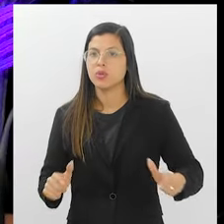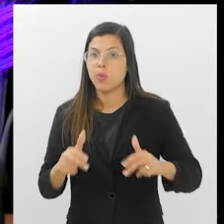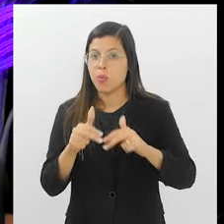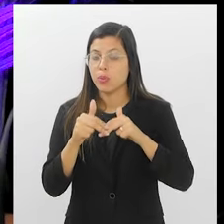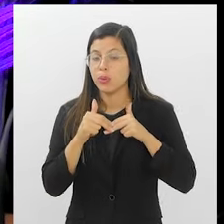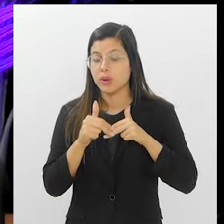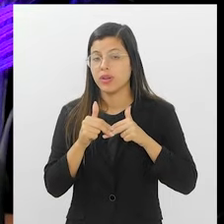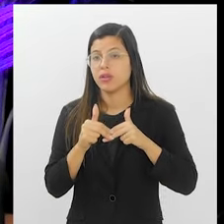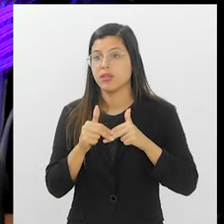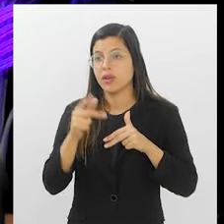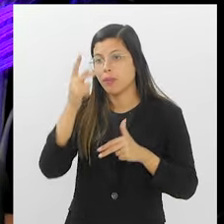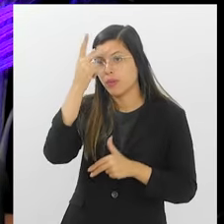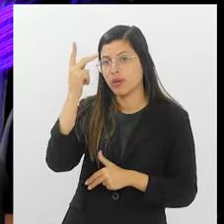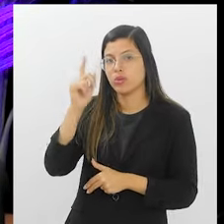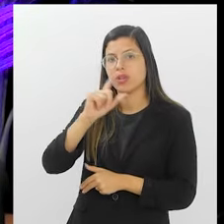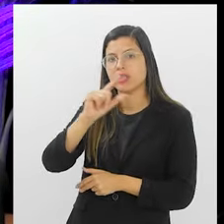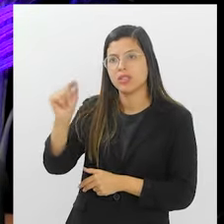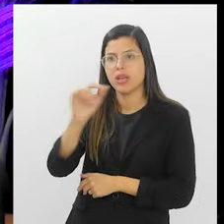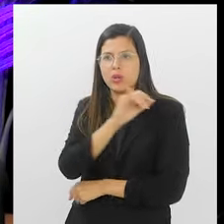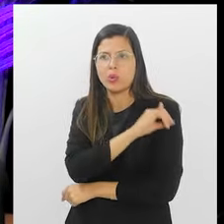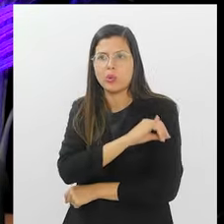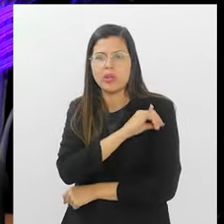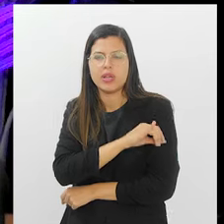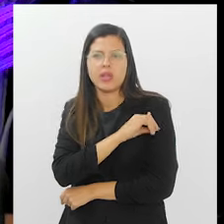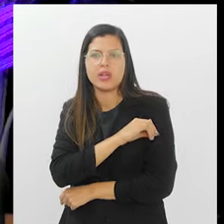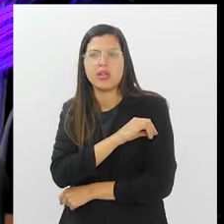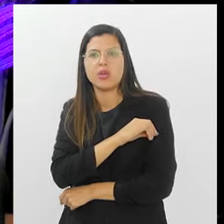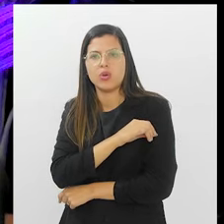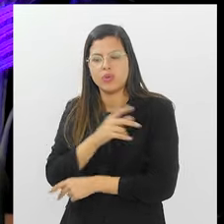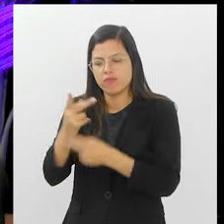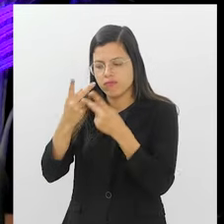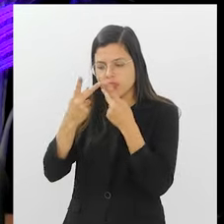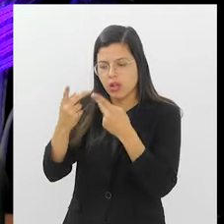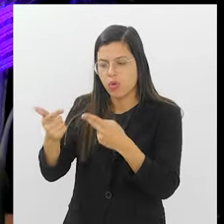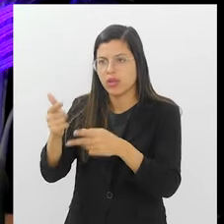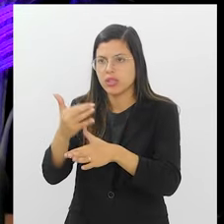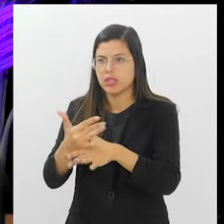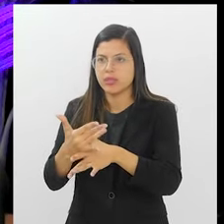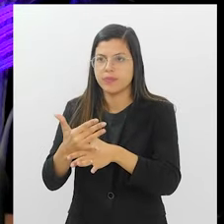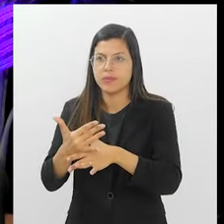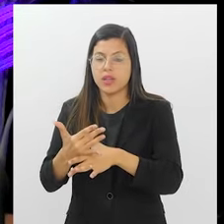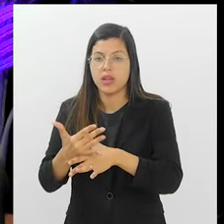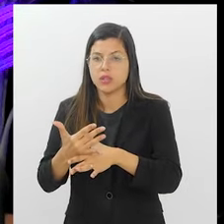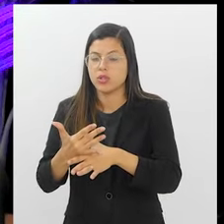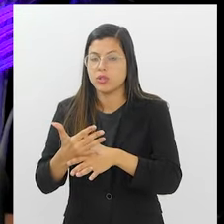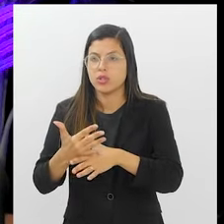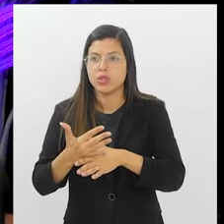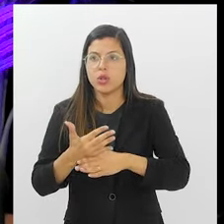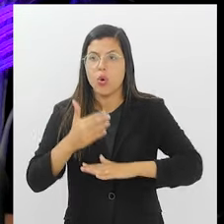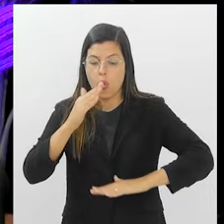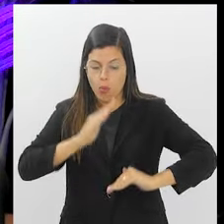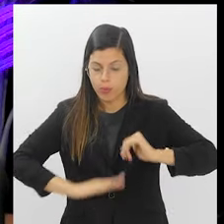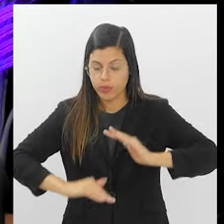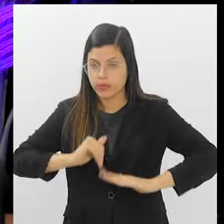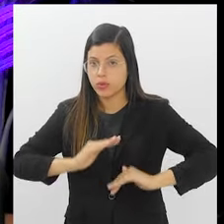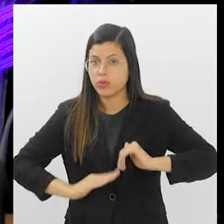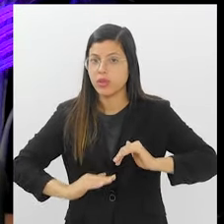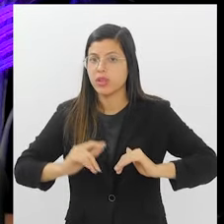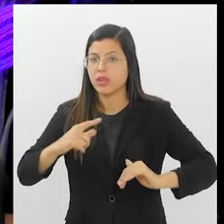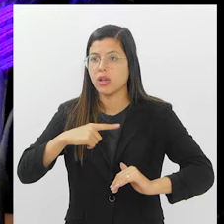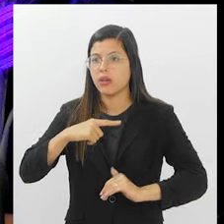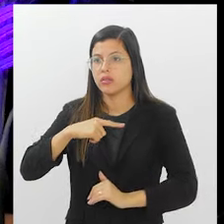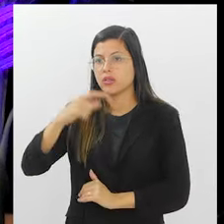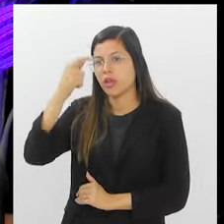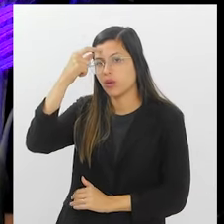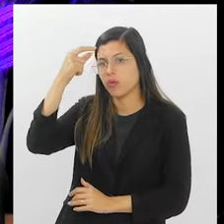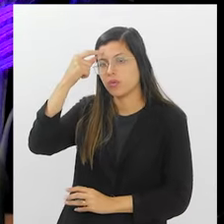porque a pessoa sai do Rio de Janeiro, vai para uma cidade, né? Então, quando o profissional, quando as pessoas têm consciência,